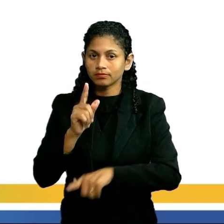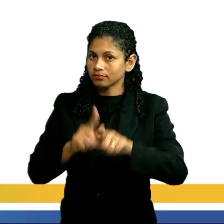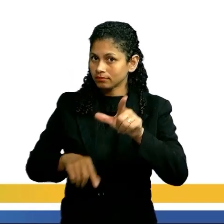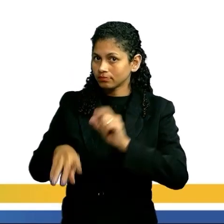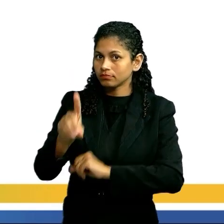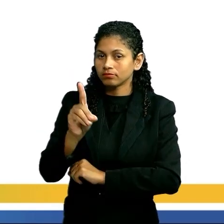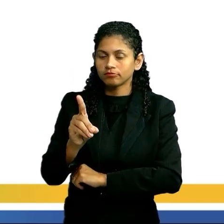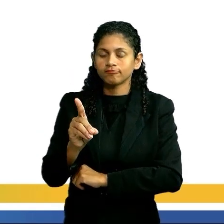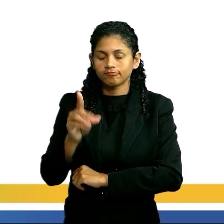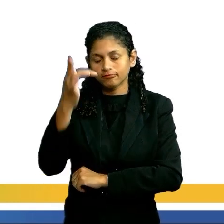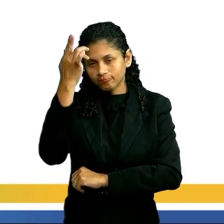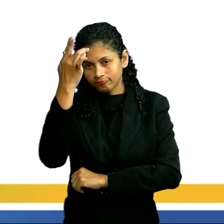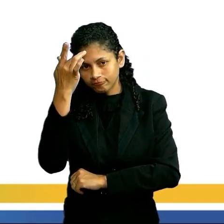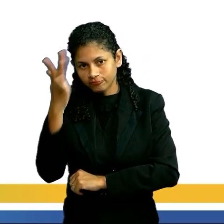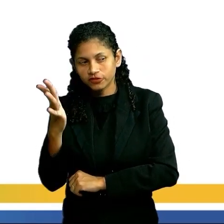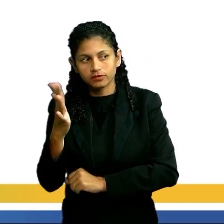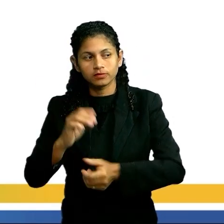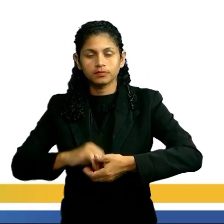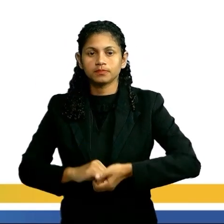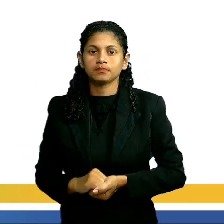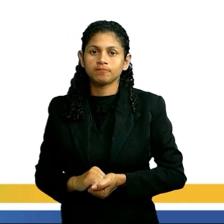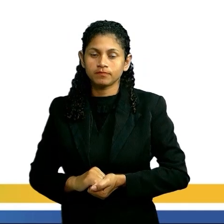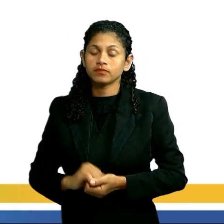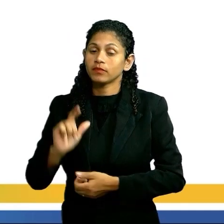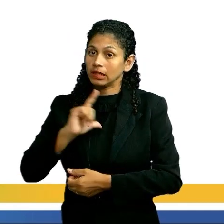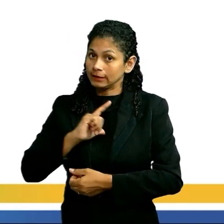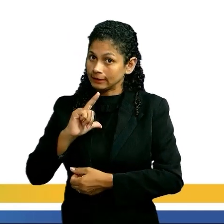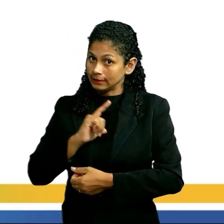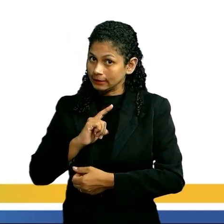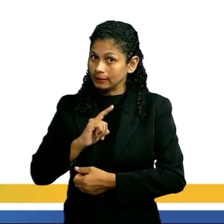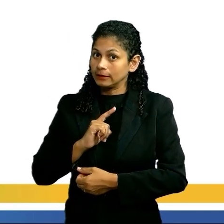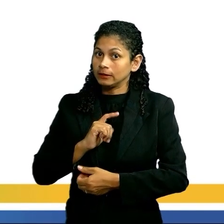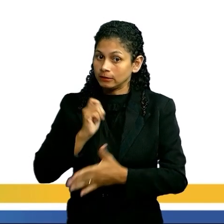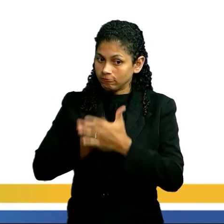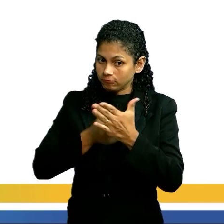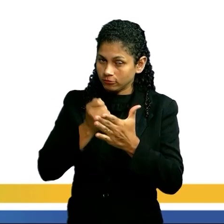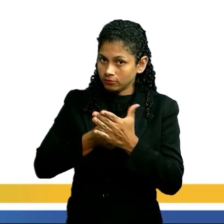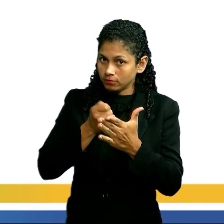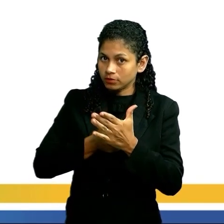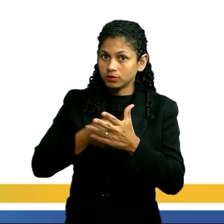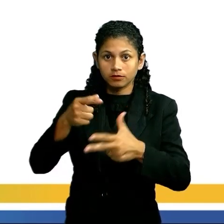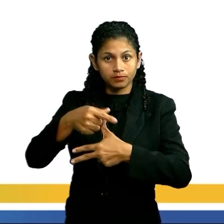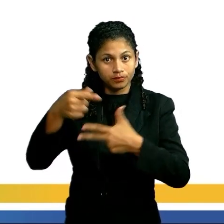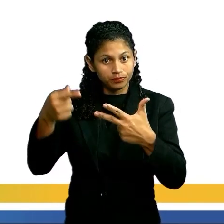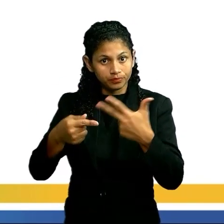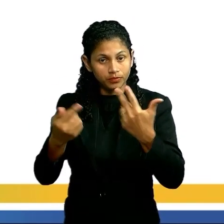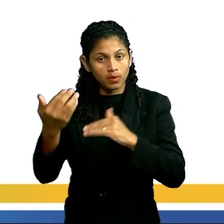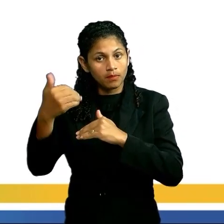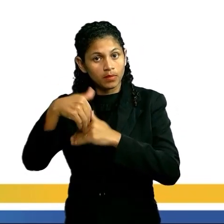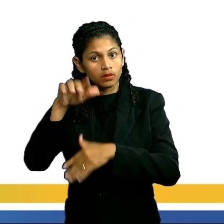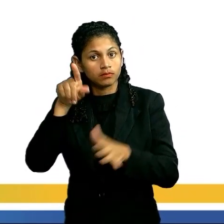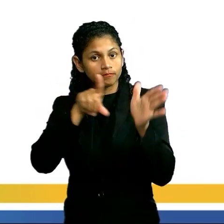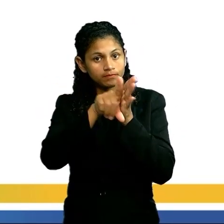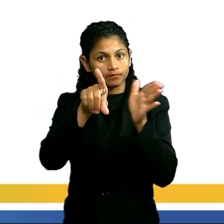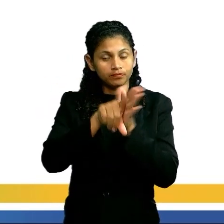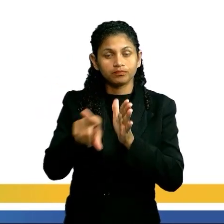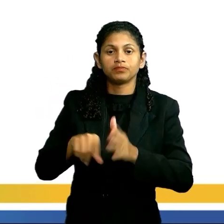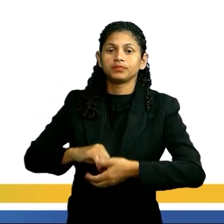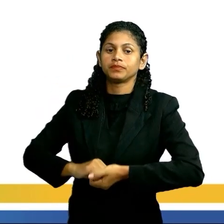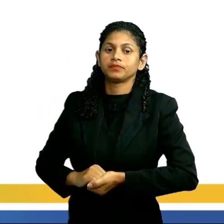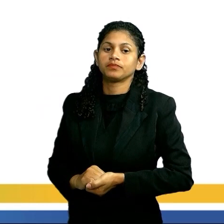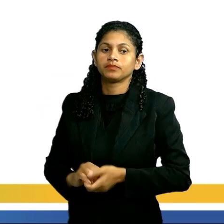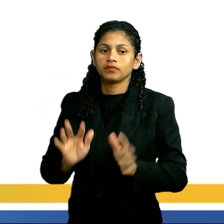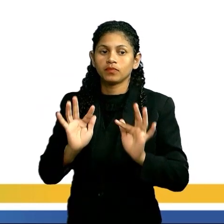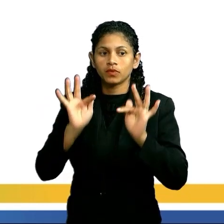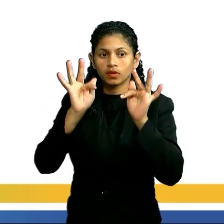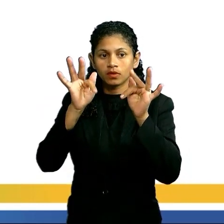questão é super fácil e ela cai também no Enem, pessoal. Vamos lá para mais uma questão. No